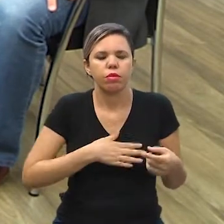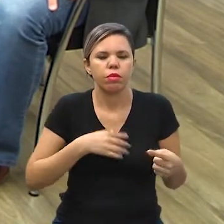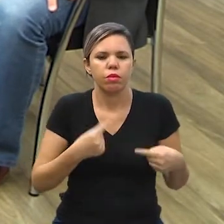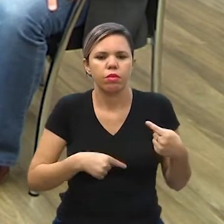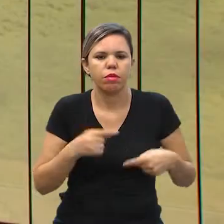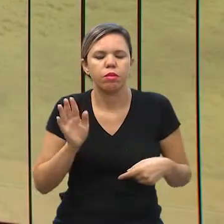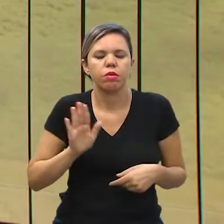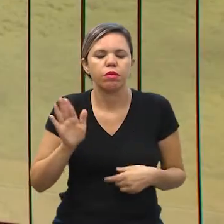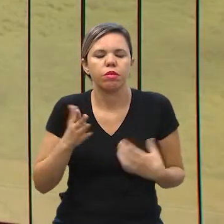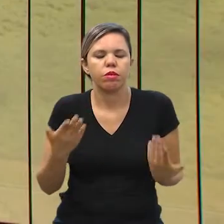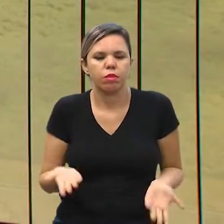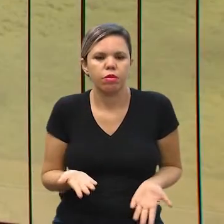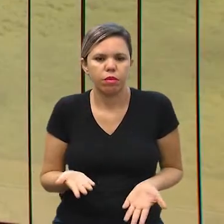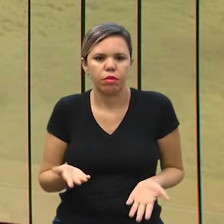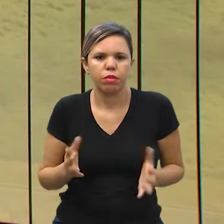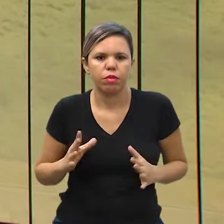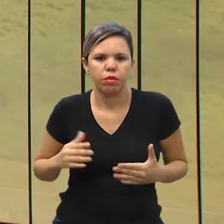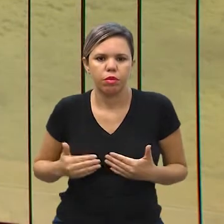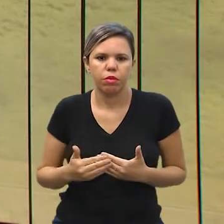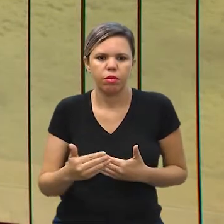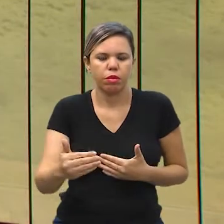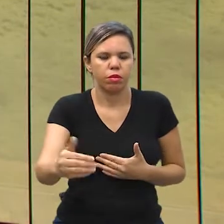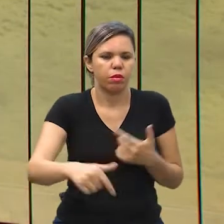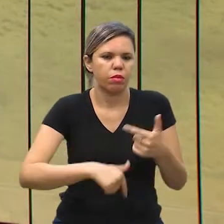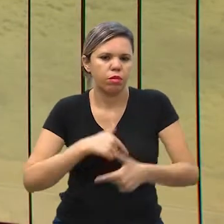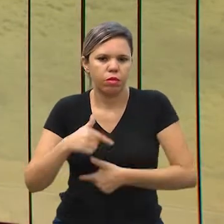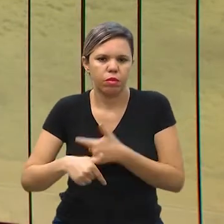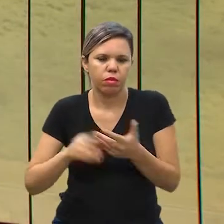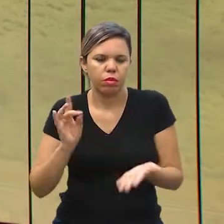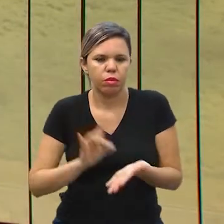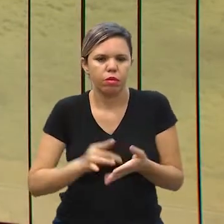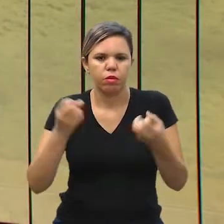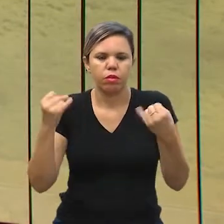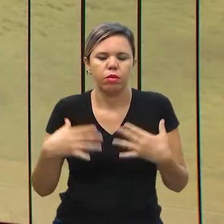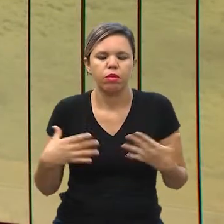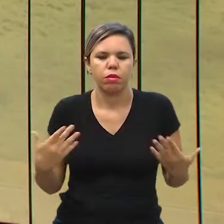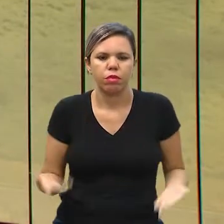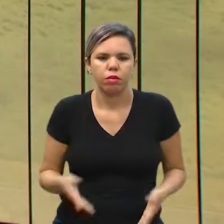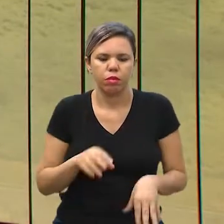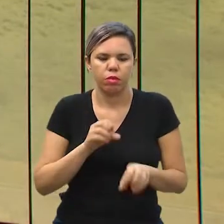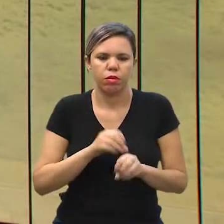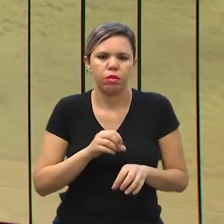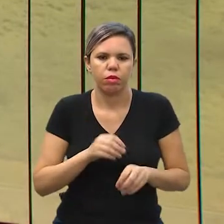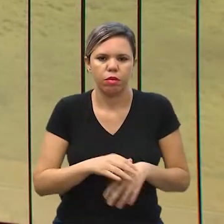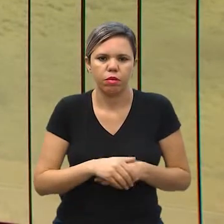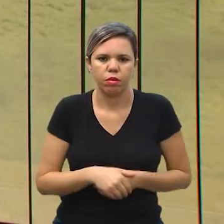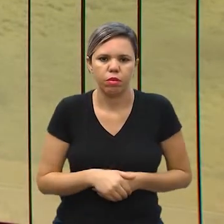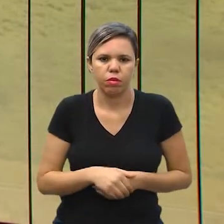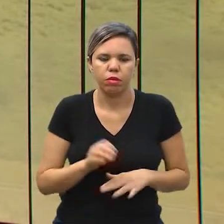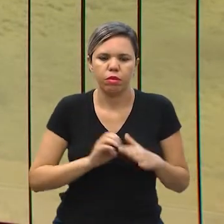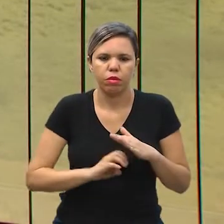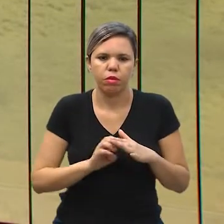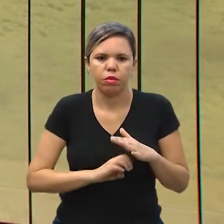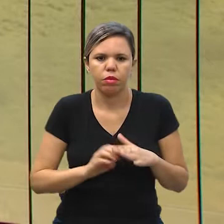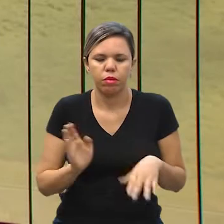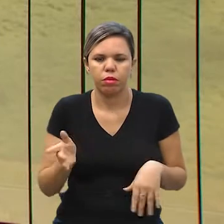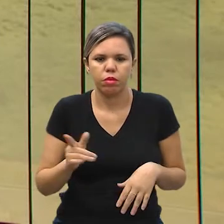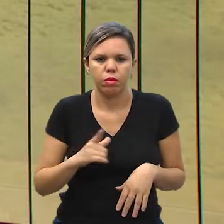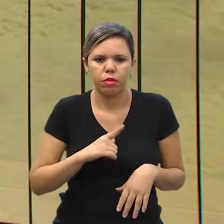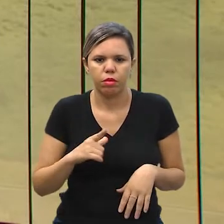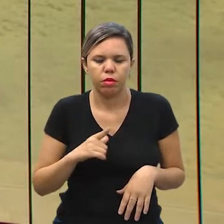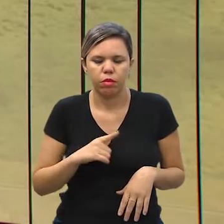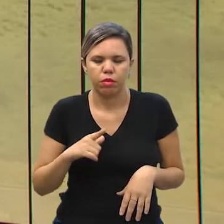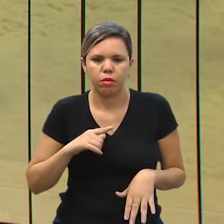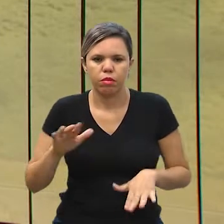relação olha ao longo dessa trajetória que eu já relatei aqui tanto na educação como na empresa eu já